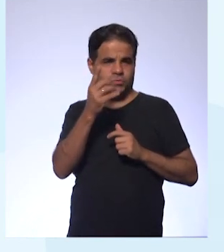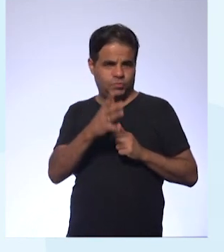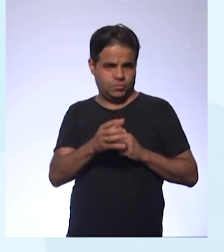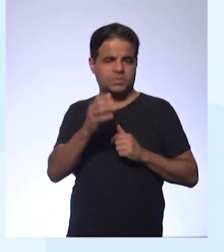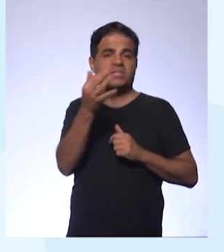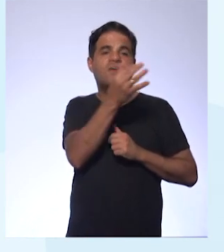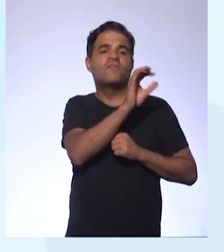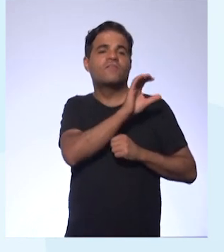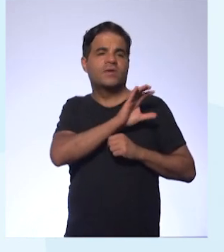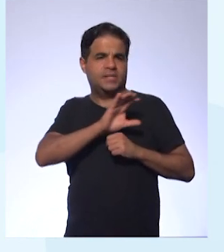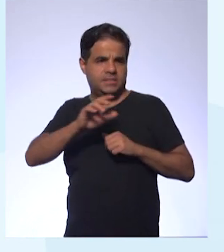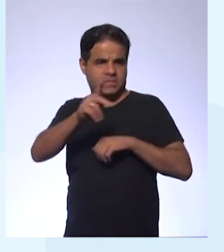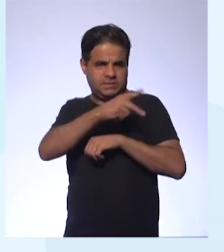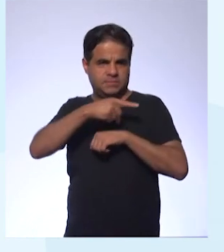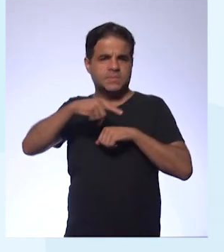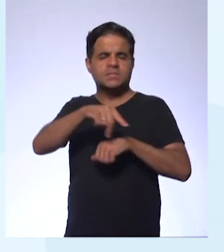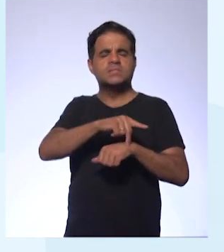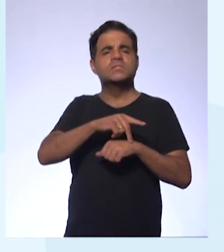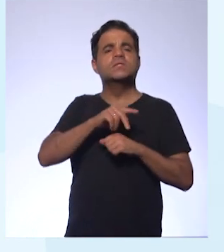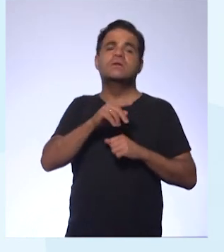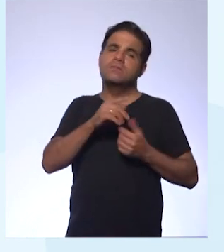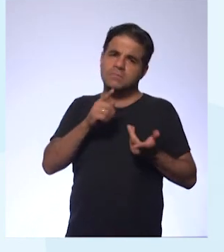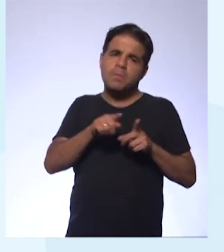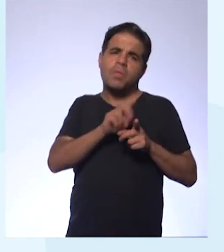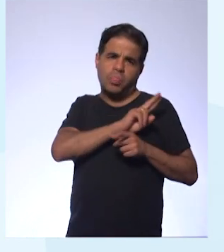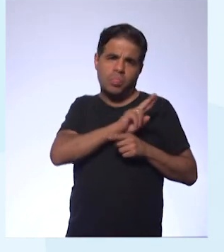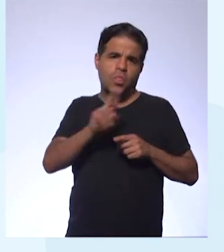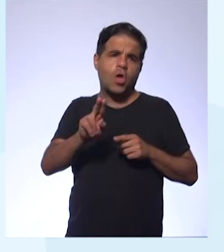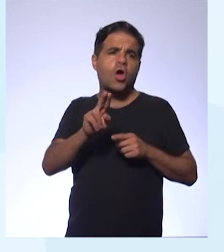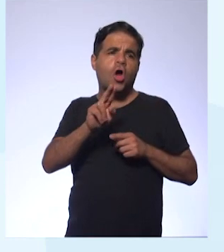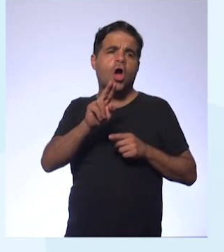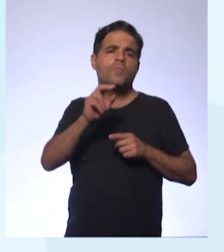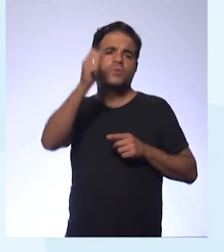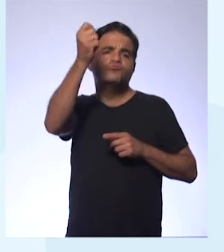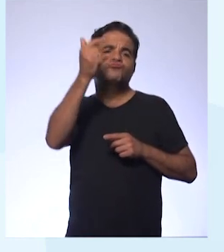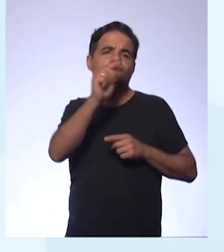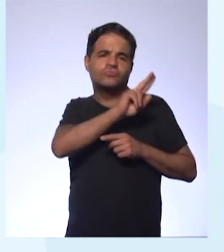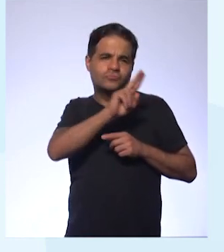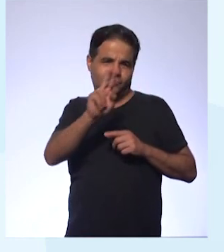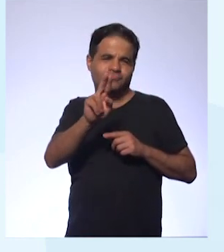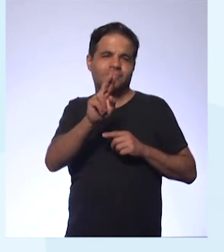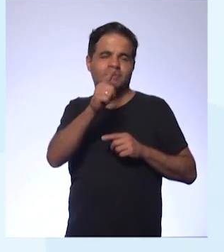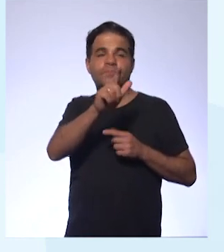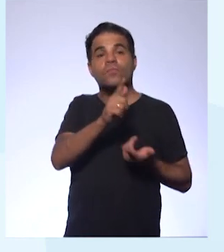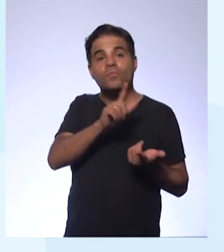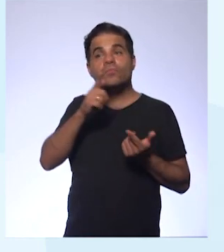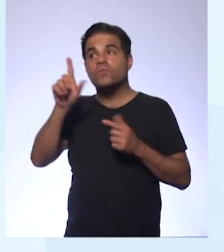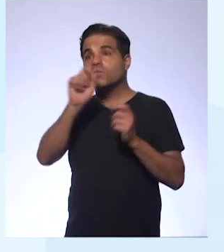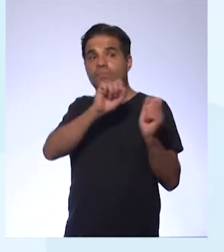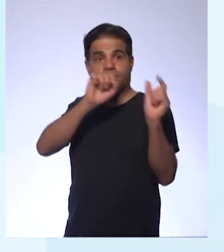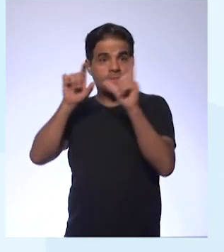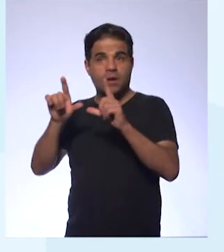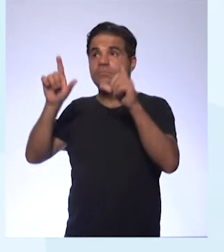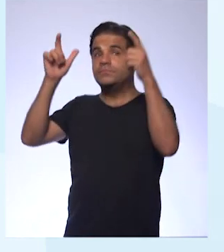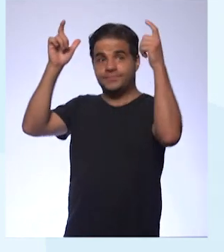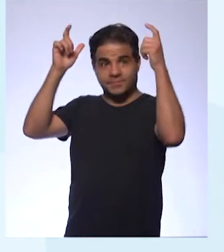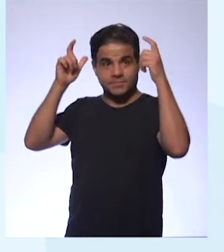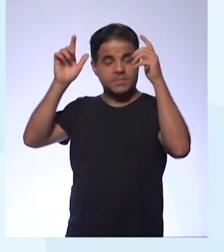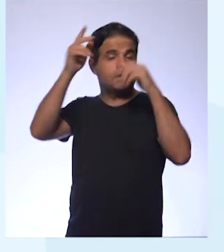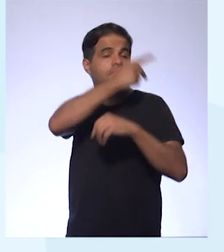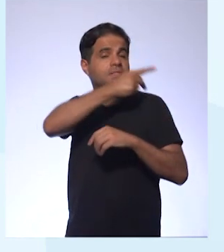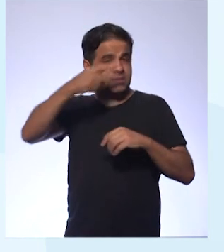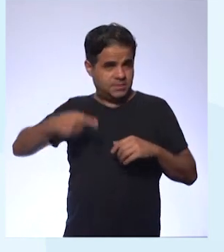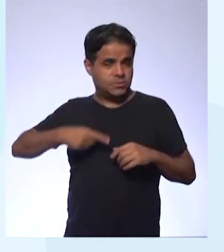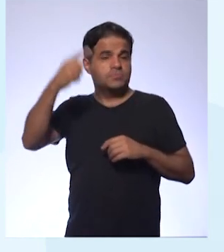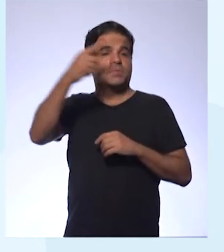como Rei Sol, né? E do outro lado, à direita, uma imagem, um retrato de George Washington,